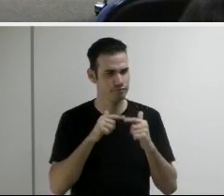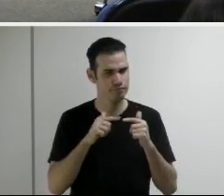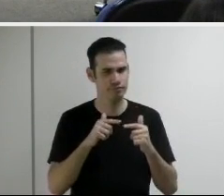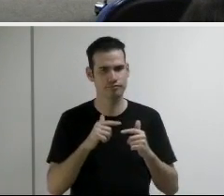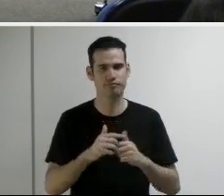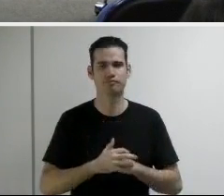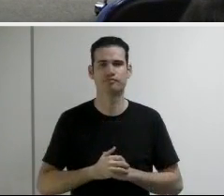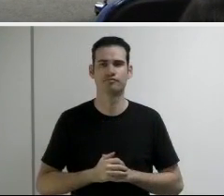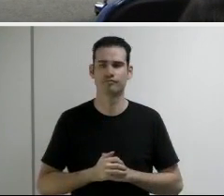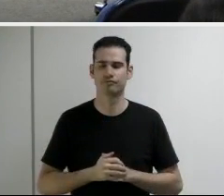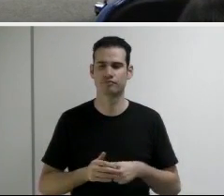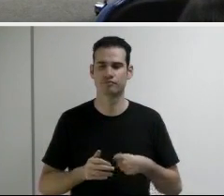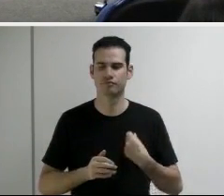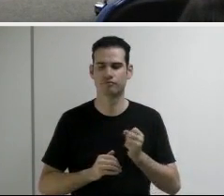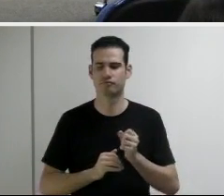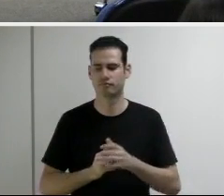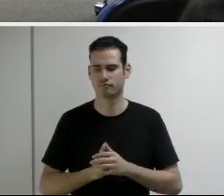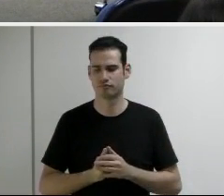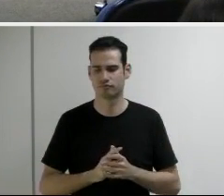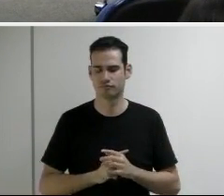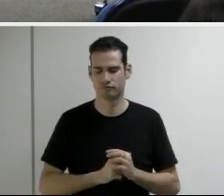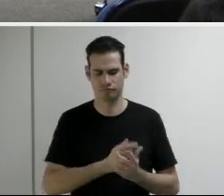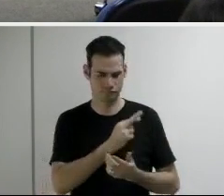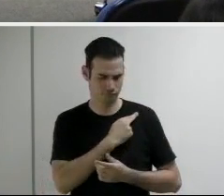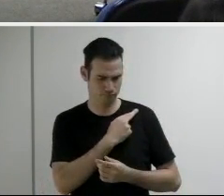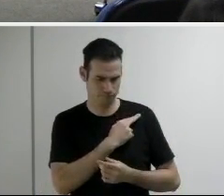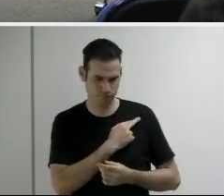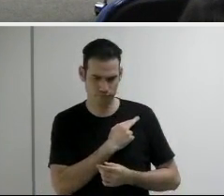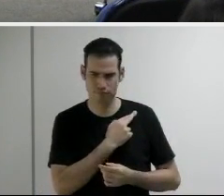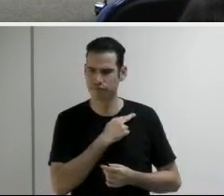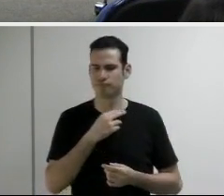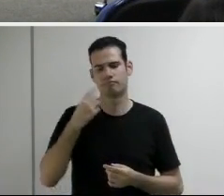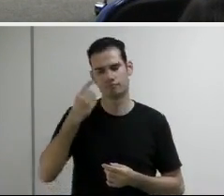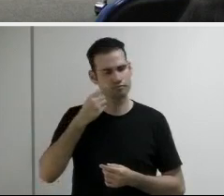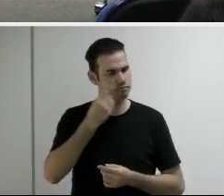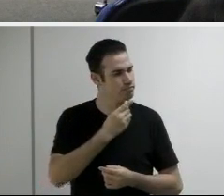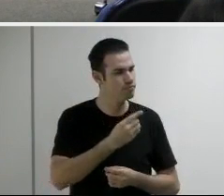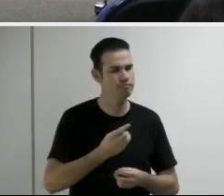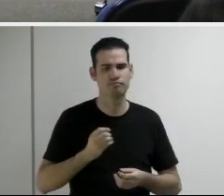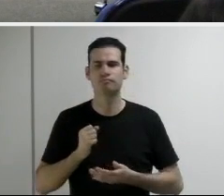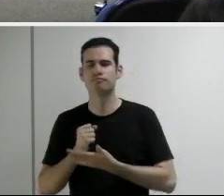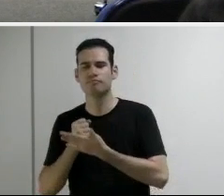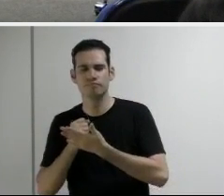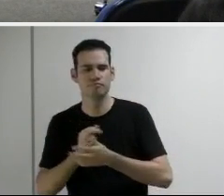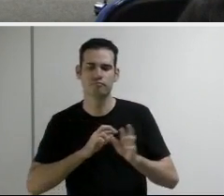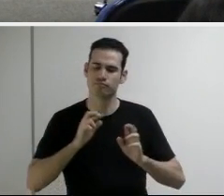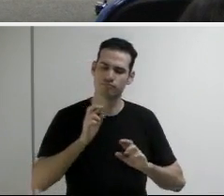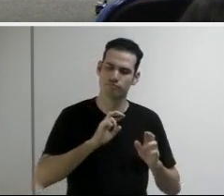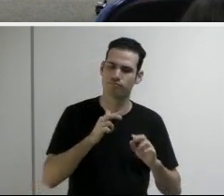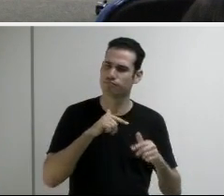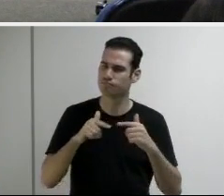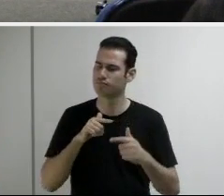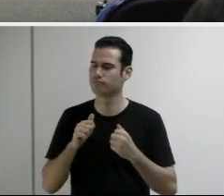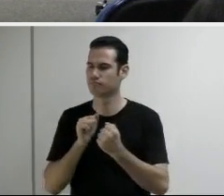imparcial, institucional, assessoramento institucional que a gente dá aos deputados. E, nesse caso,